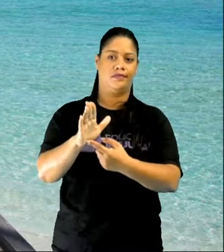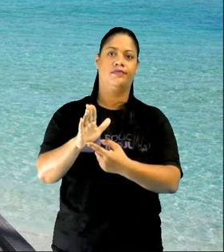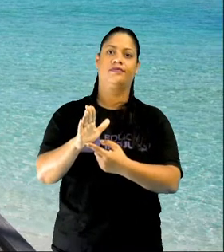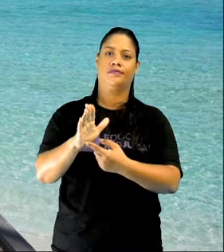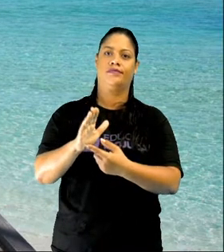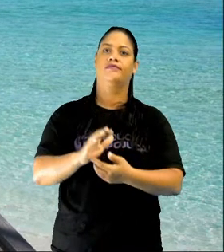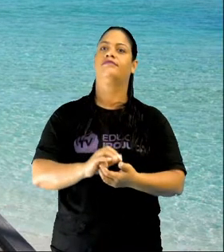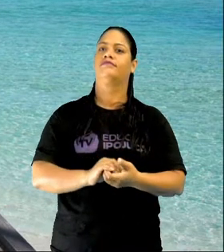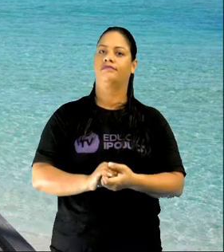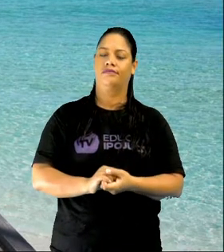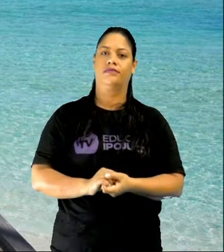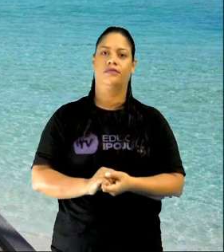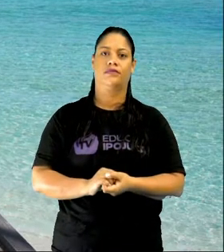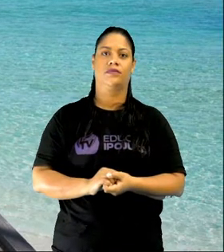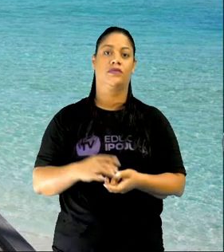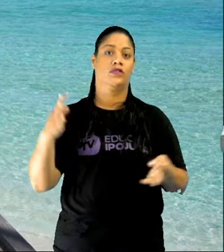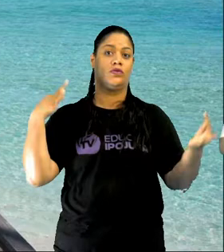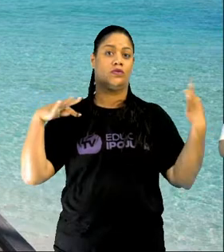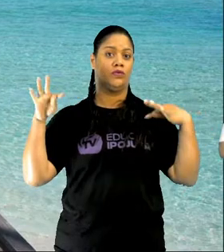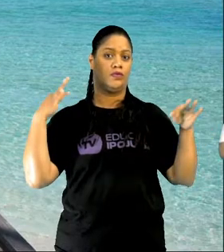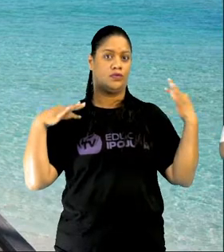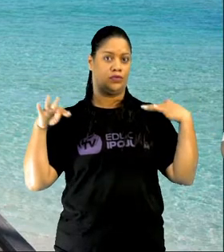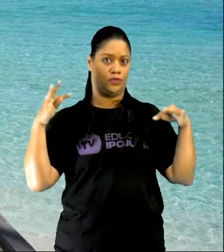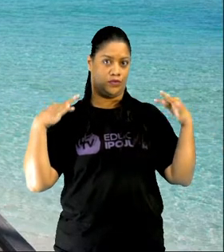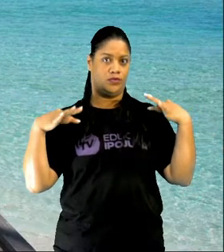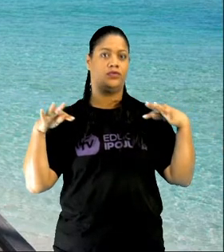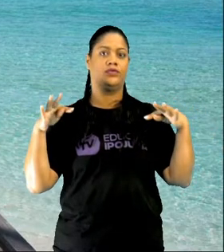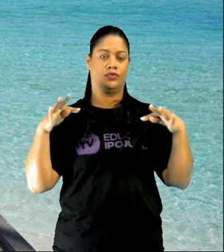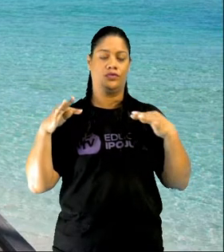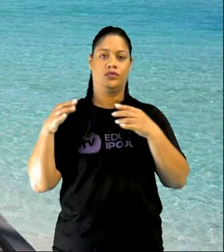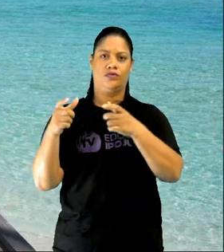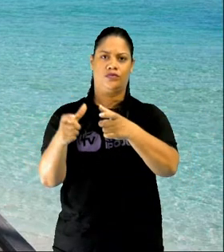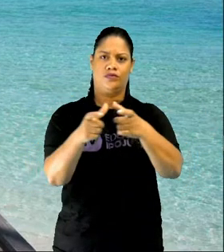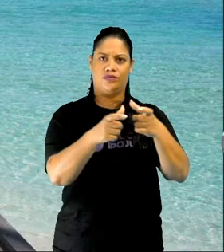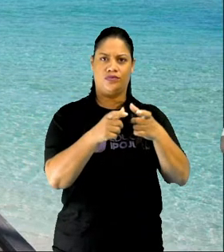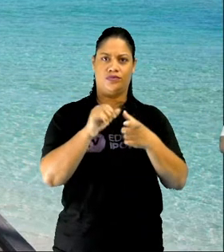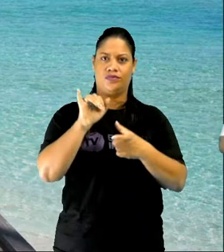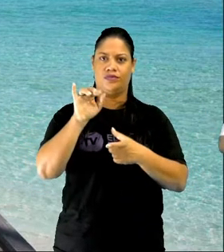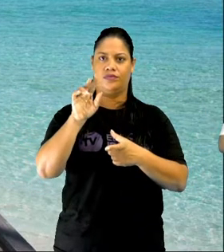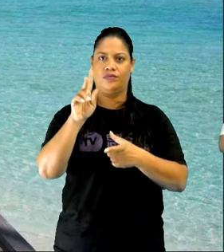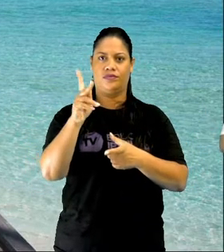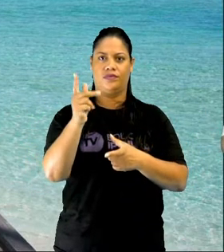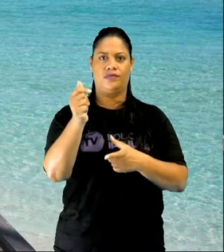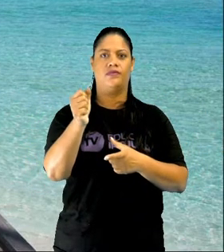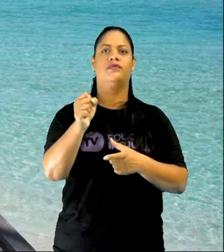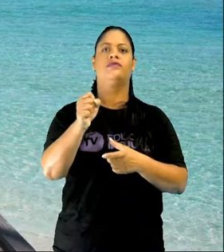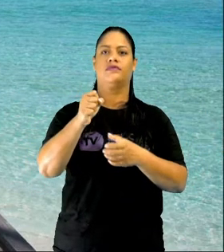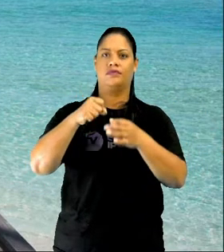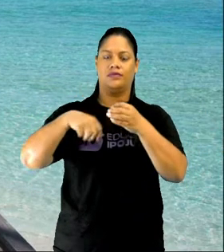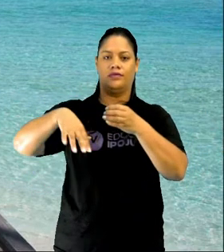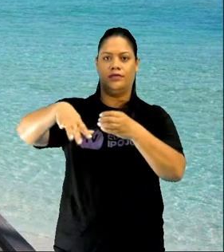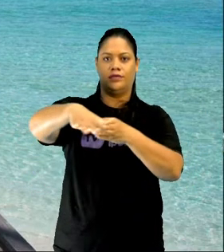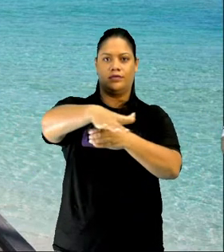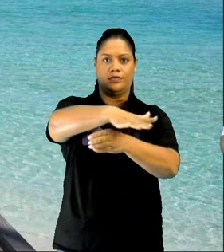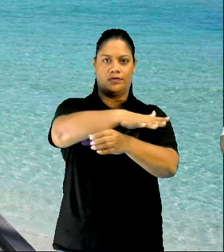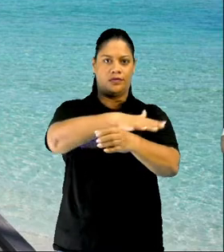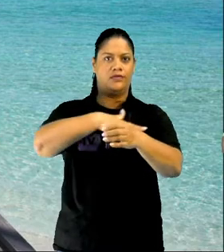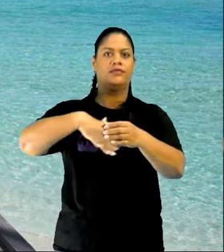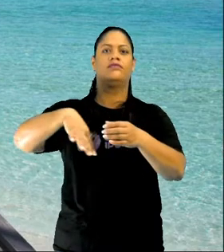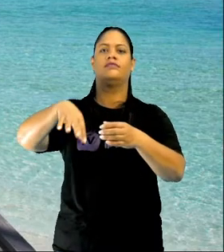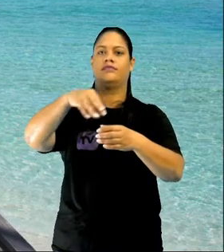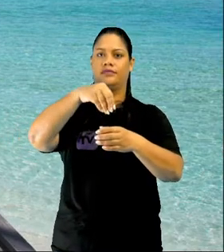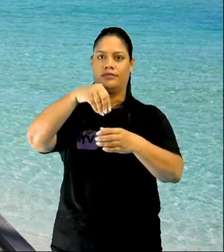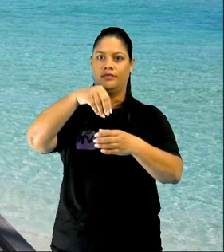econômico lá está para o turismo, principalmente na parte das ilhas do Mar do Caribe. A gente está vendo aqui uma imagem, né,